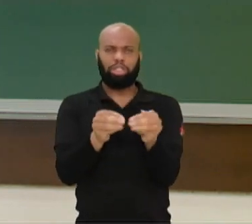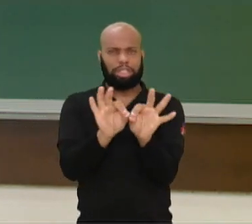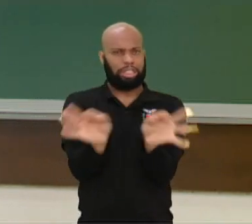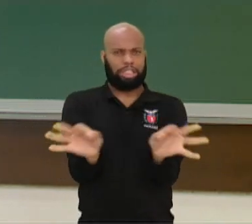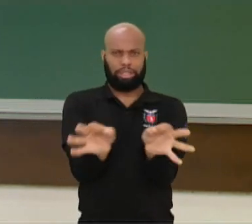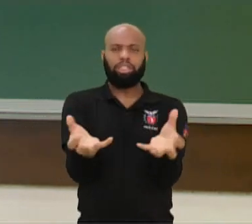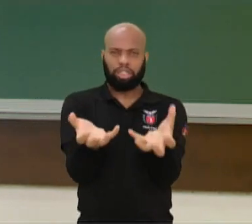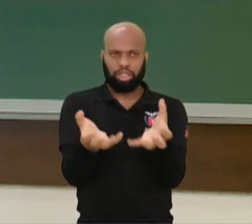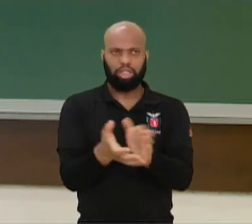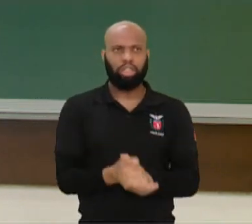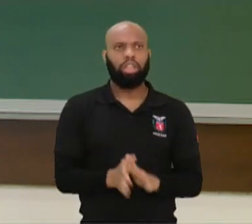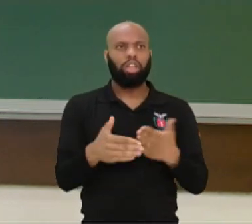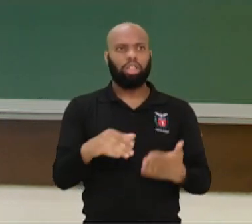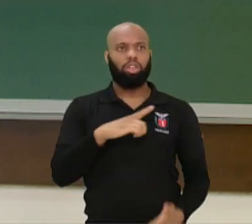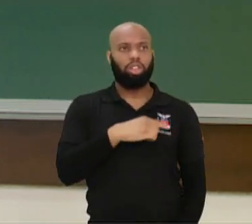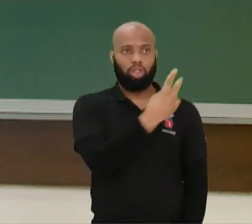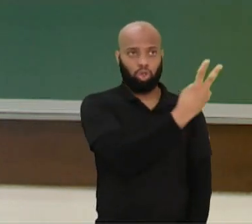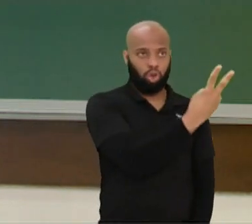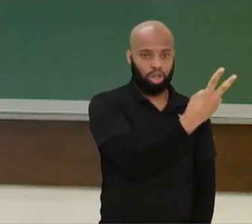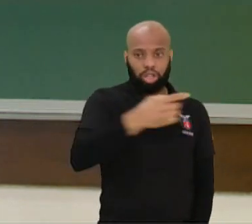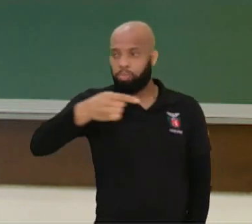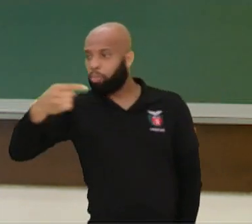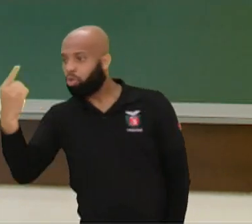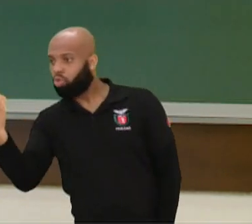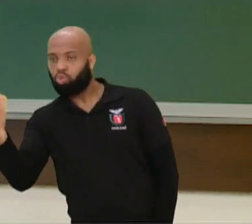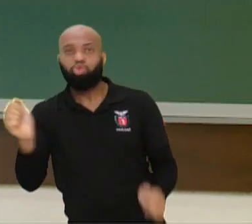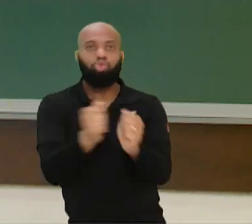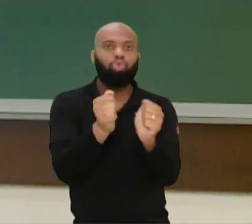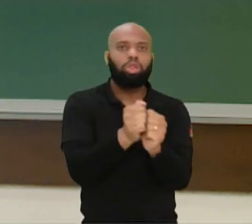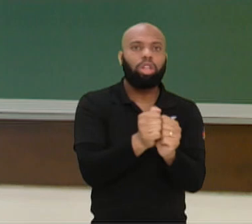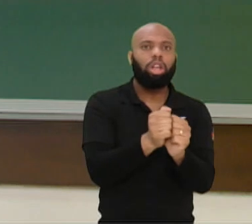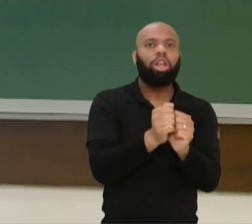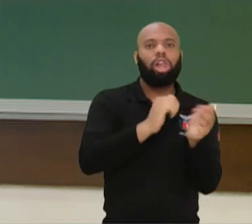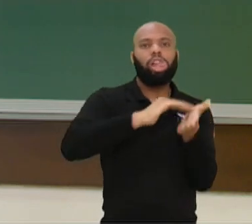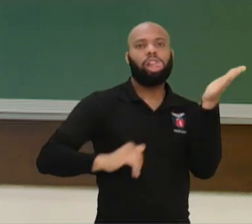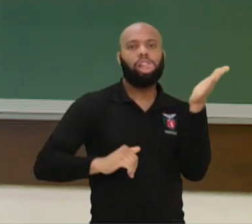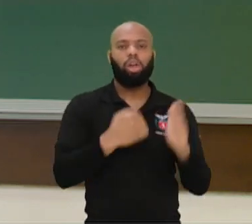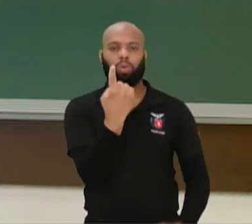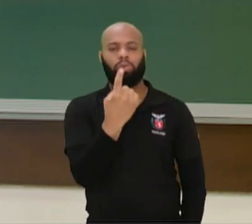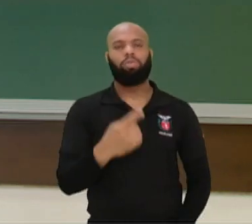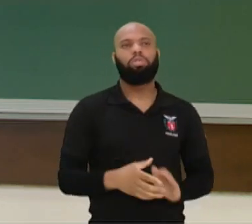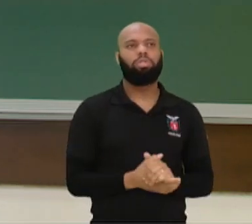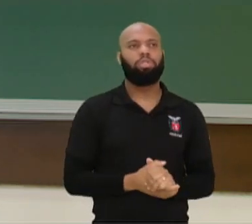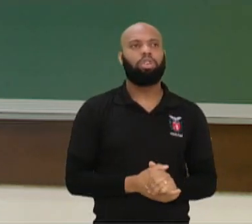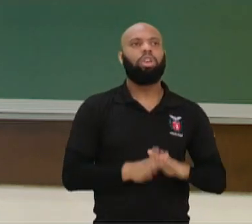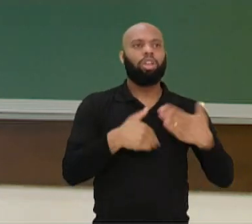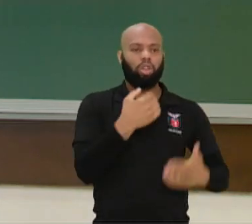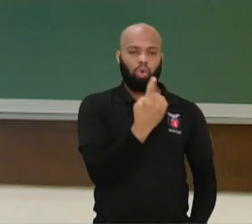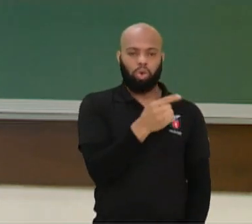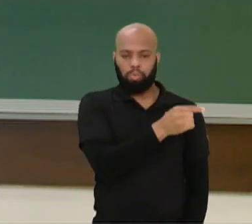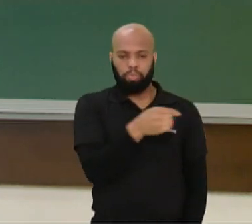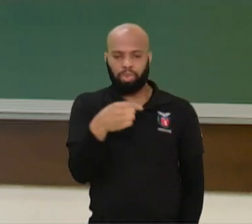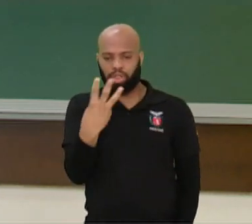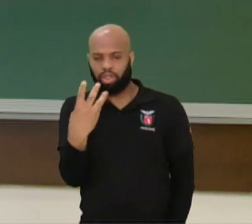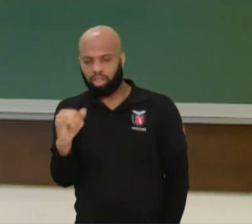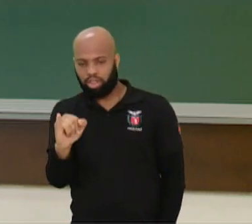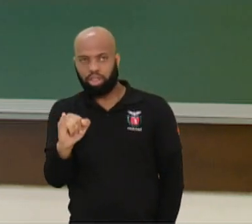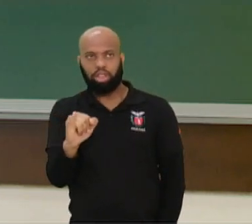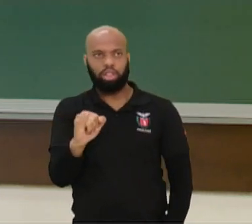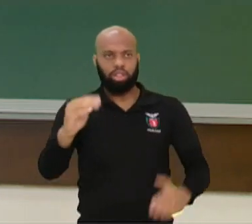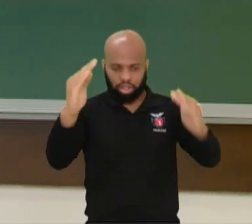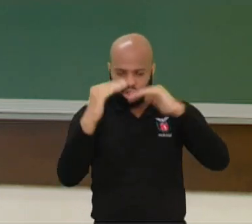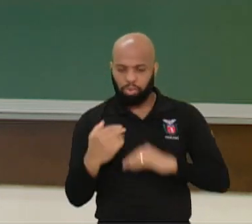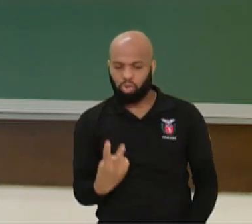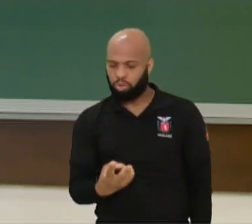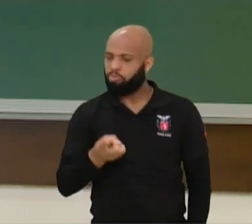Então, 2 menos 1, 1. Menos 3i, continua aqui,